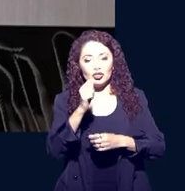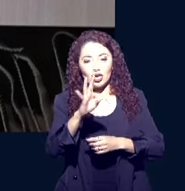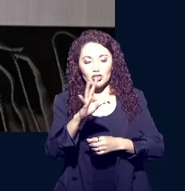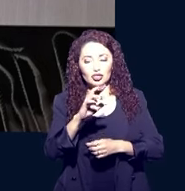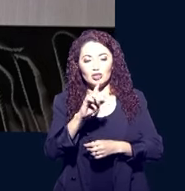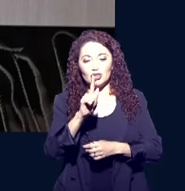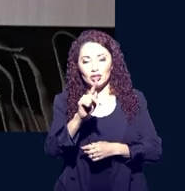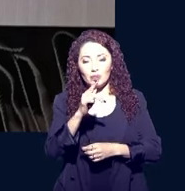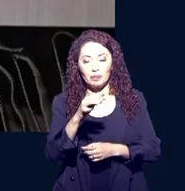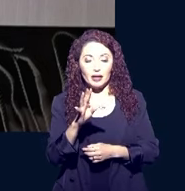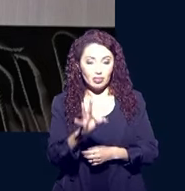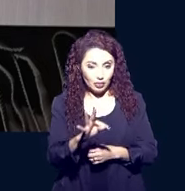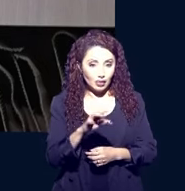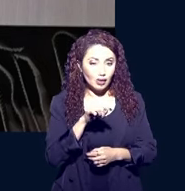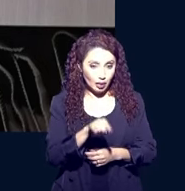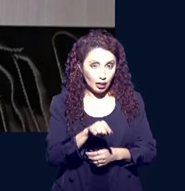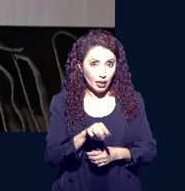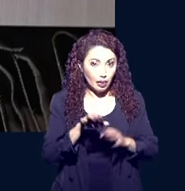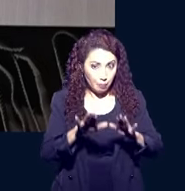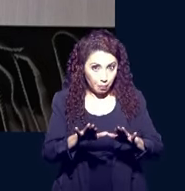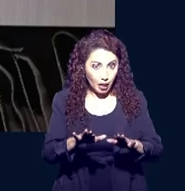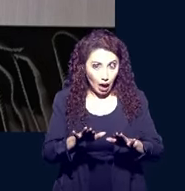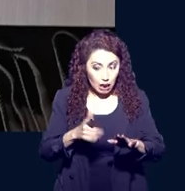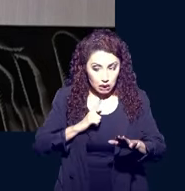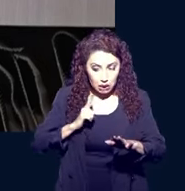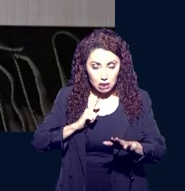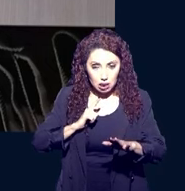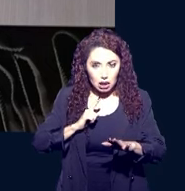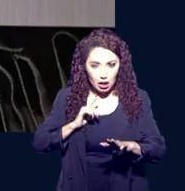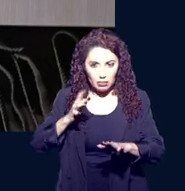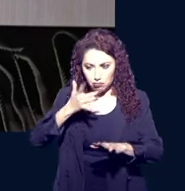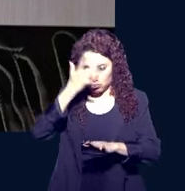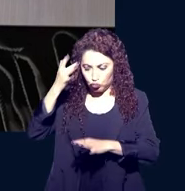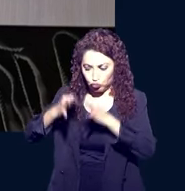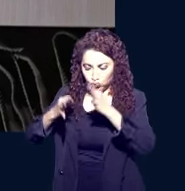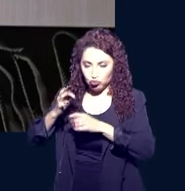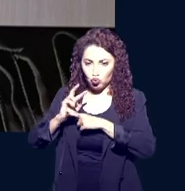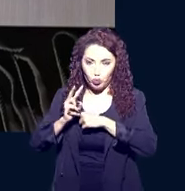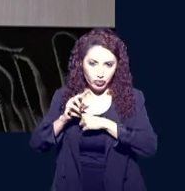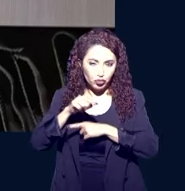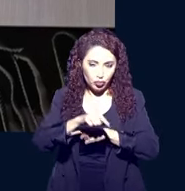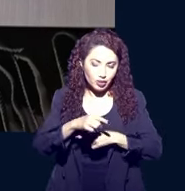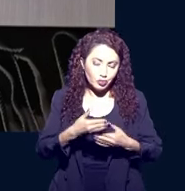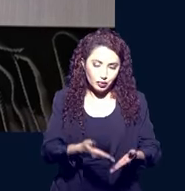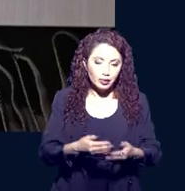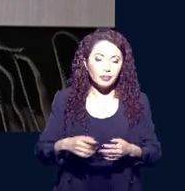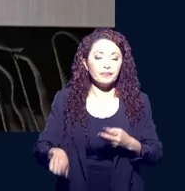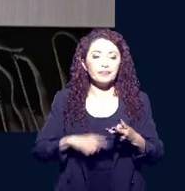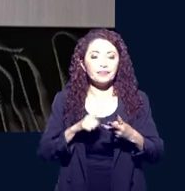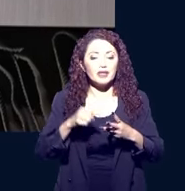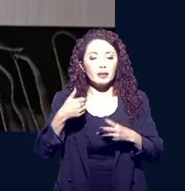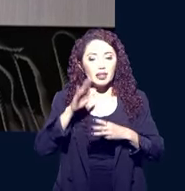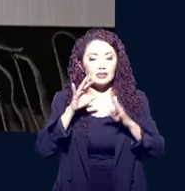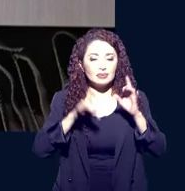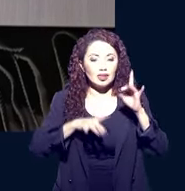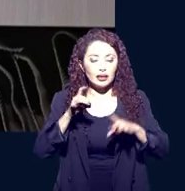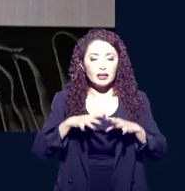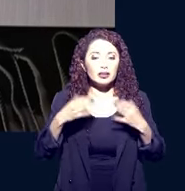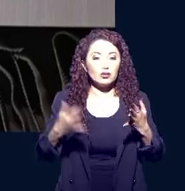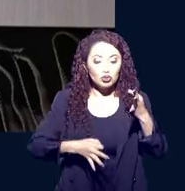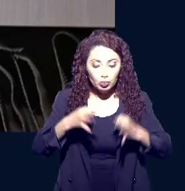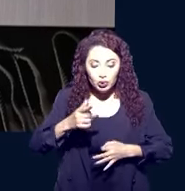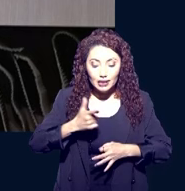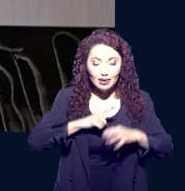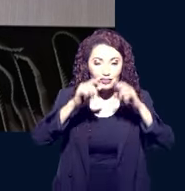sob supervisão judicial e a terceira encomenda é uma questão mais técnica mas é os tribunais têm sistemas